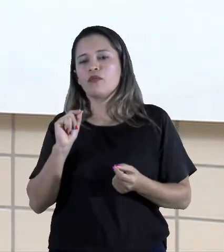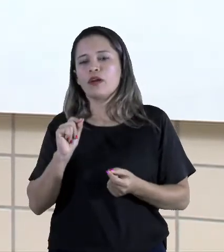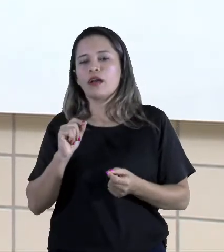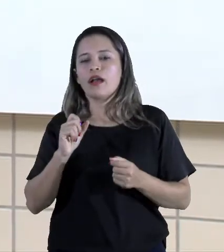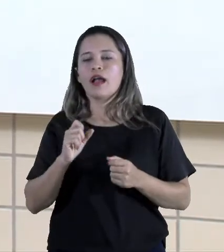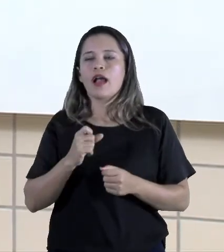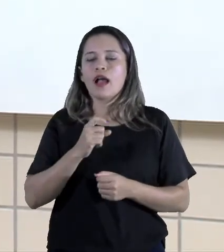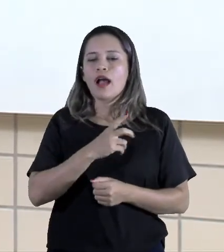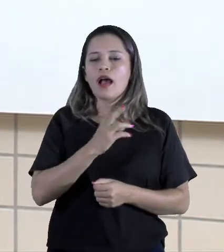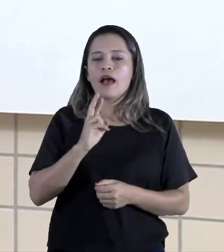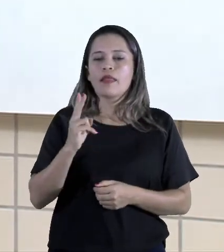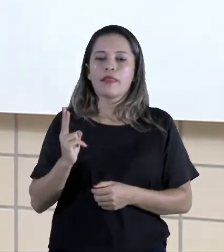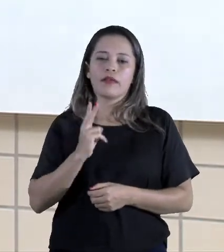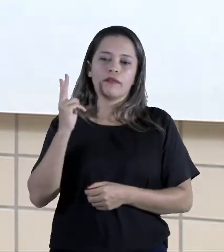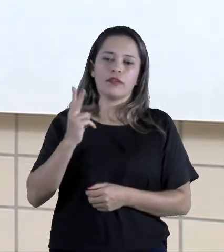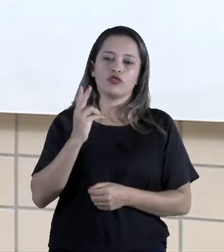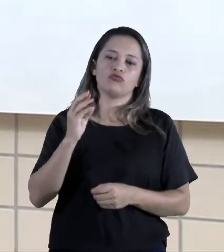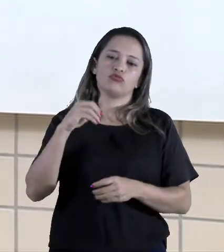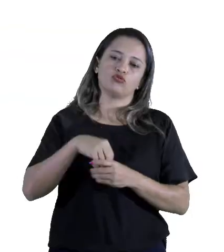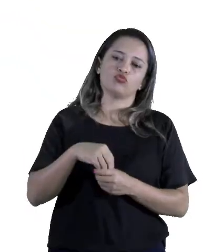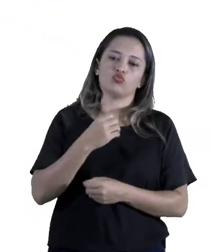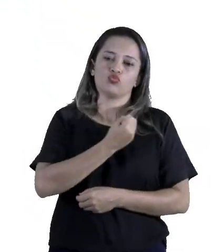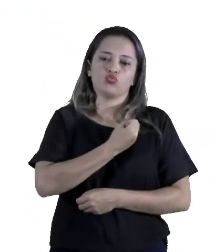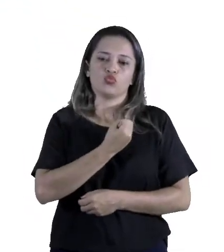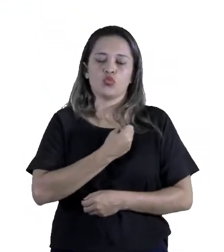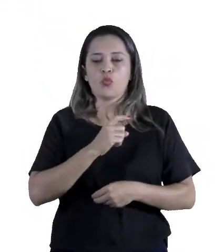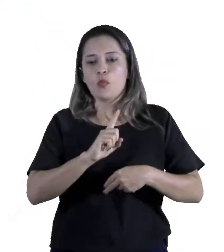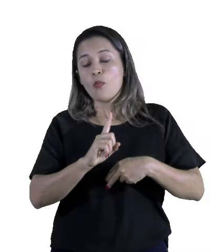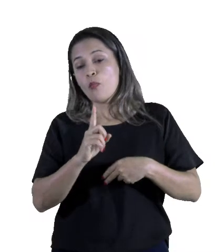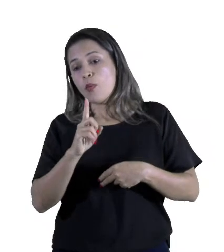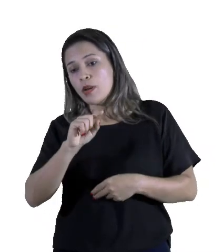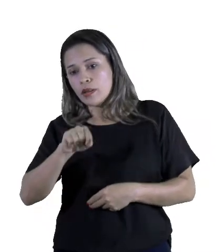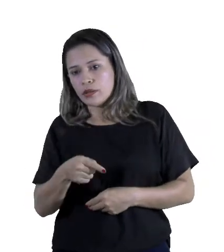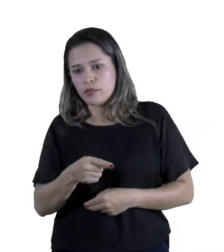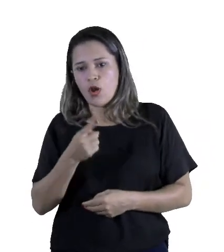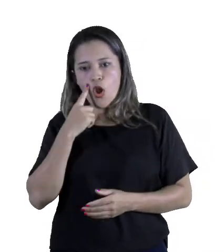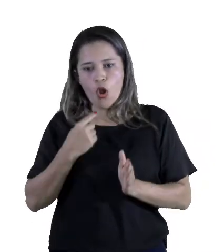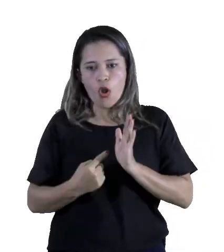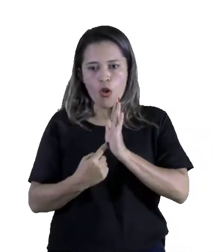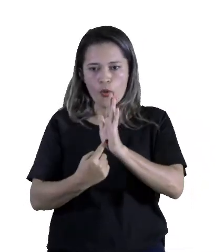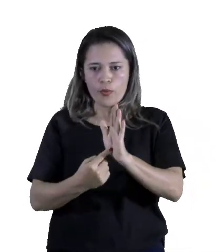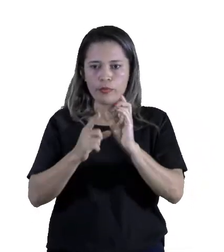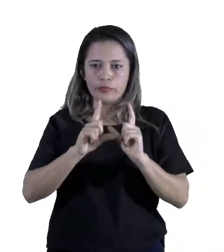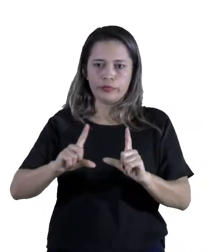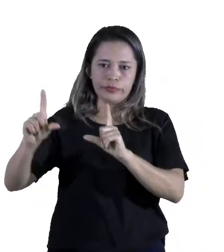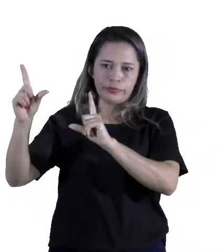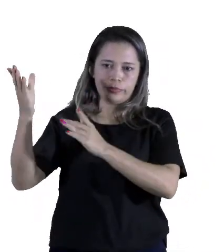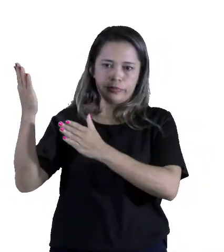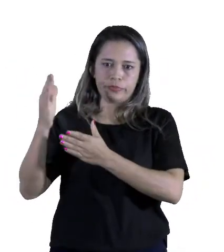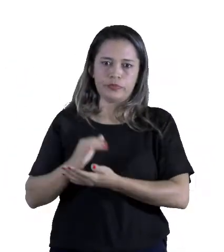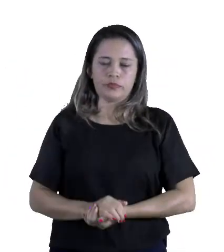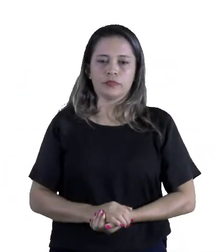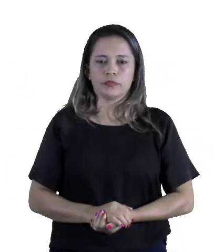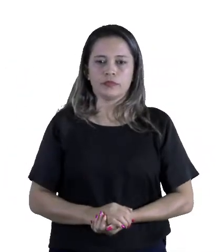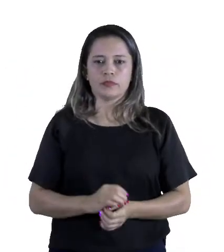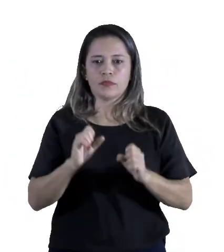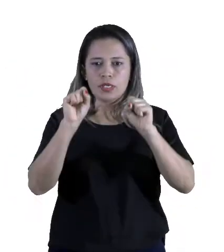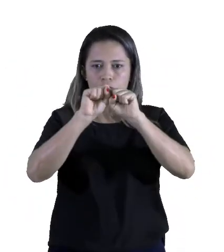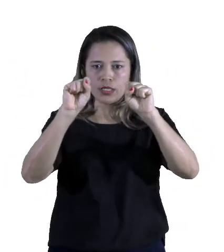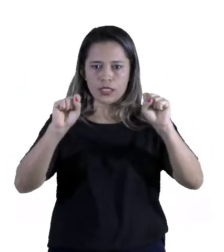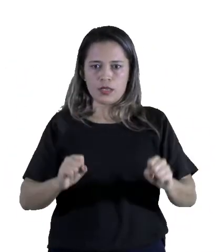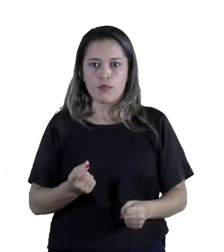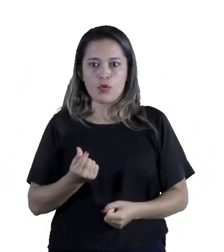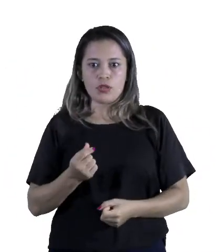nosso dinheiro nos números decimais. Acompanha novamente aí na telinha. Ó, Sistema Monetário